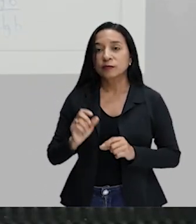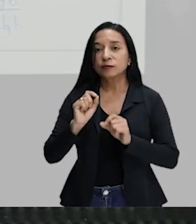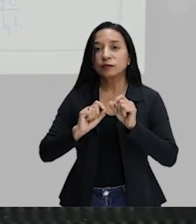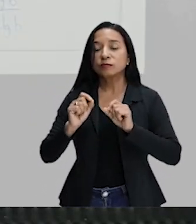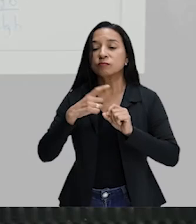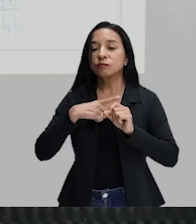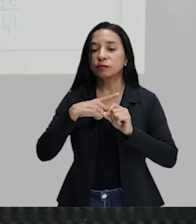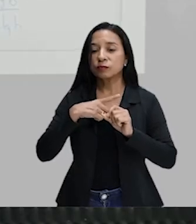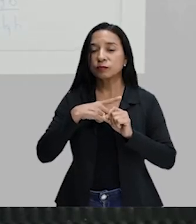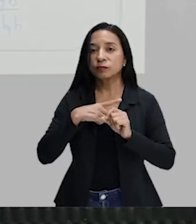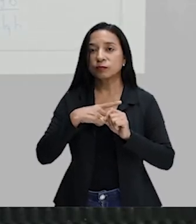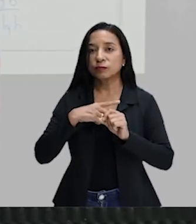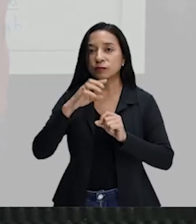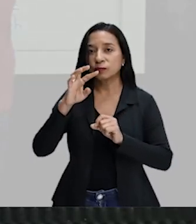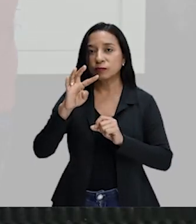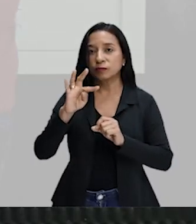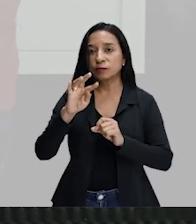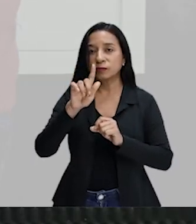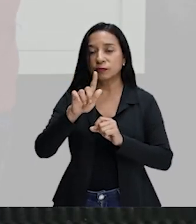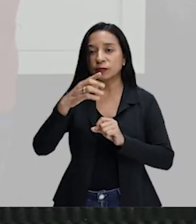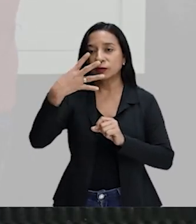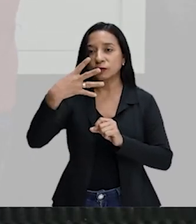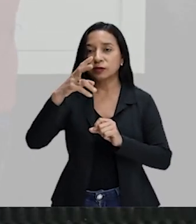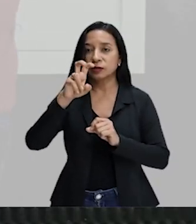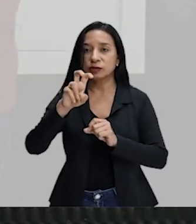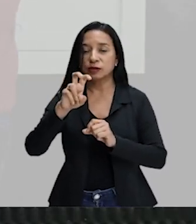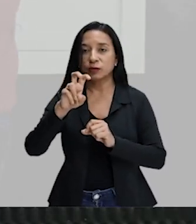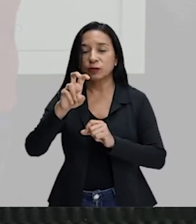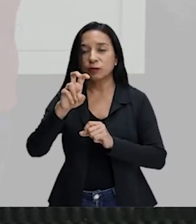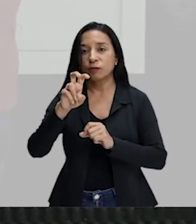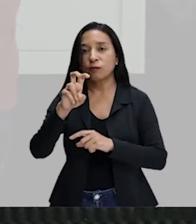nós temos aqui? Tangente de 45